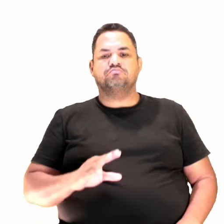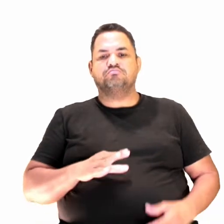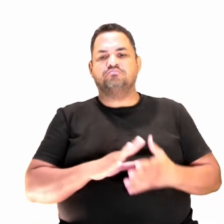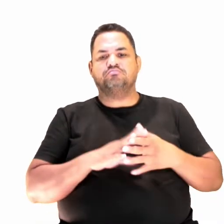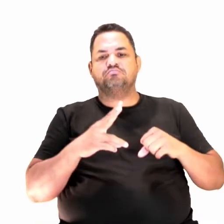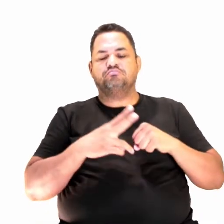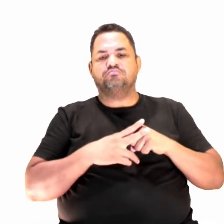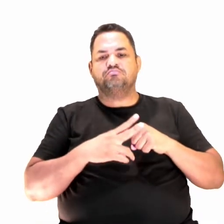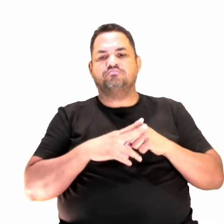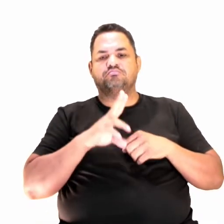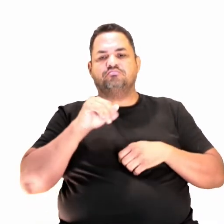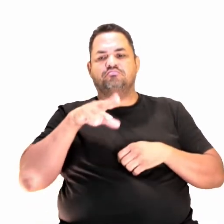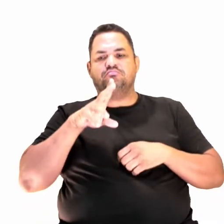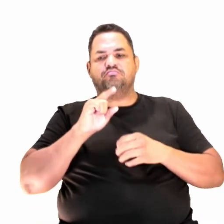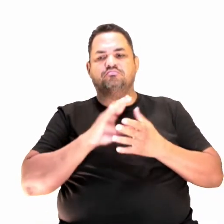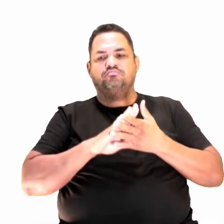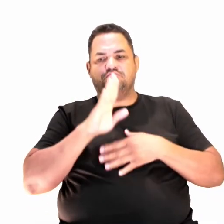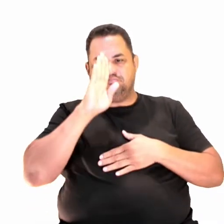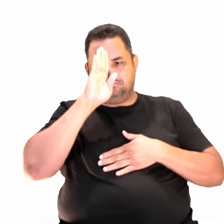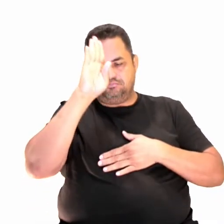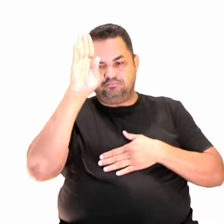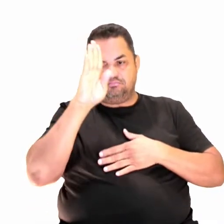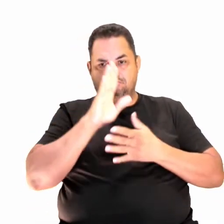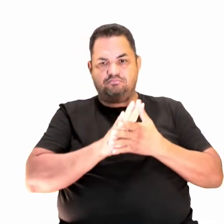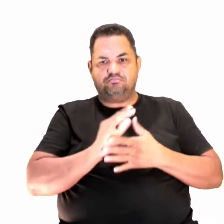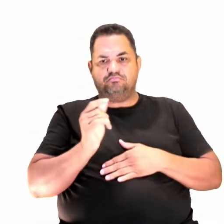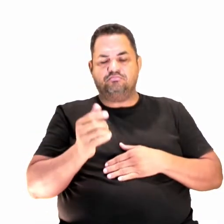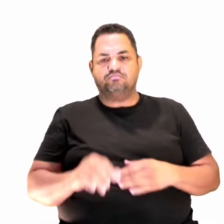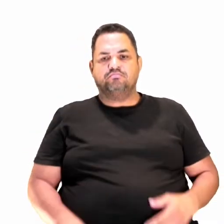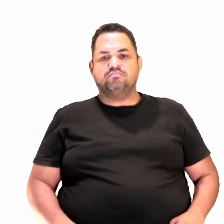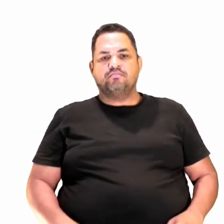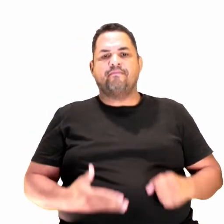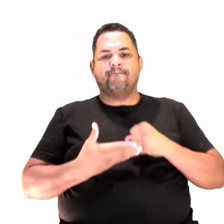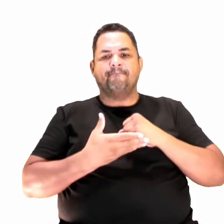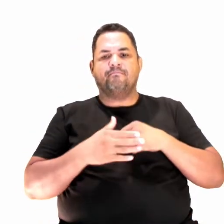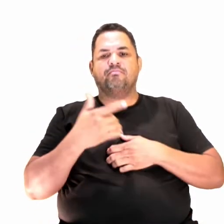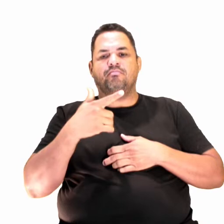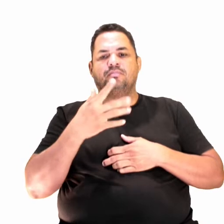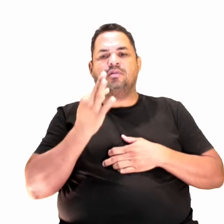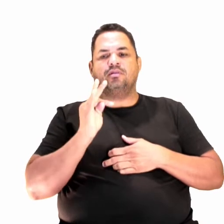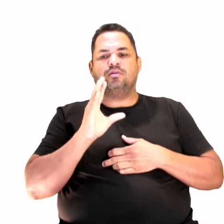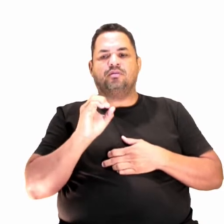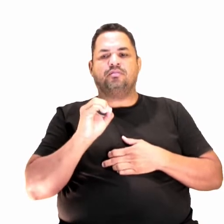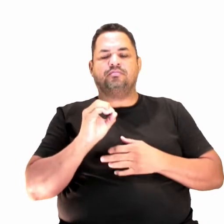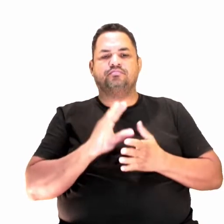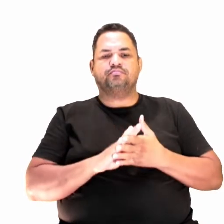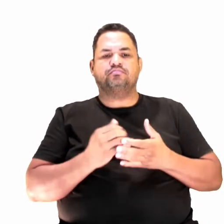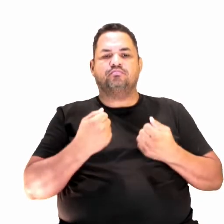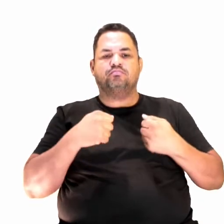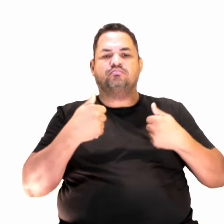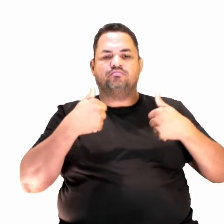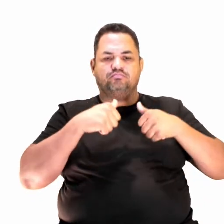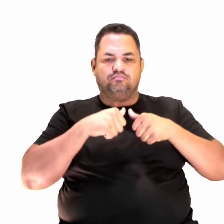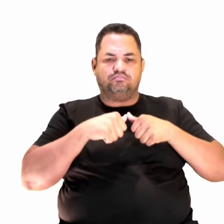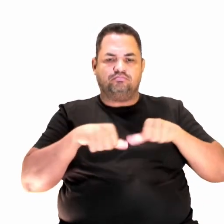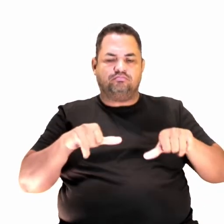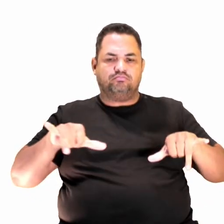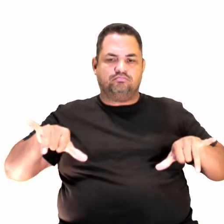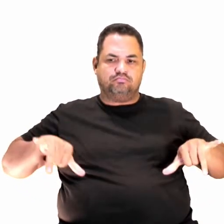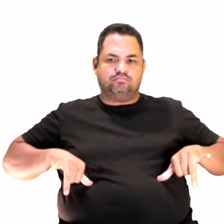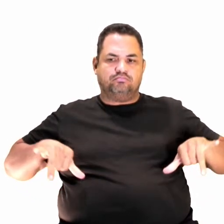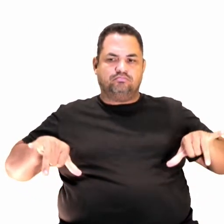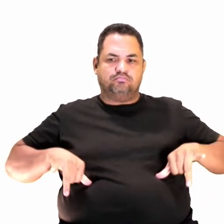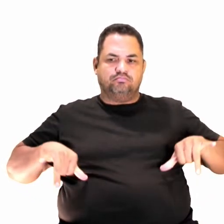be é o verbo principal que está na sua forma base sem o to. Então posso estar sofrendo,